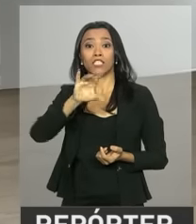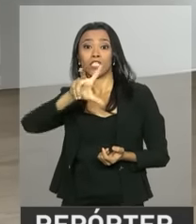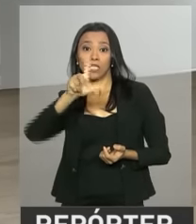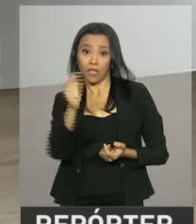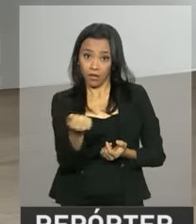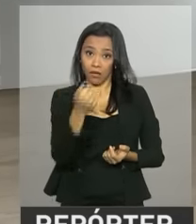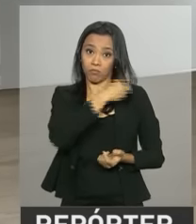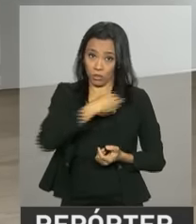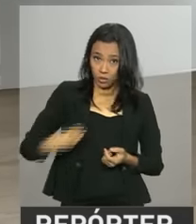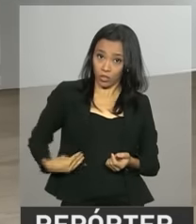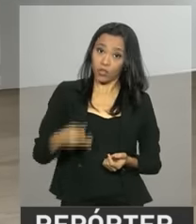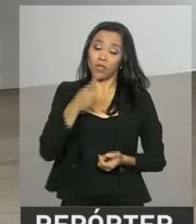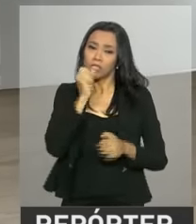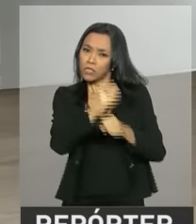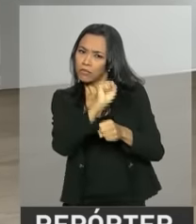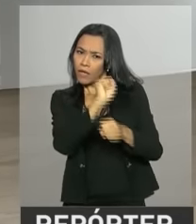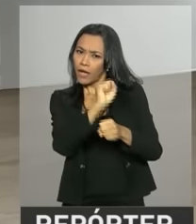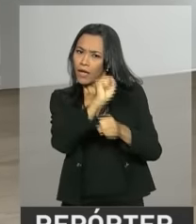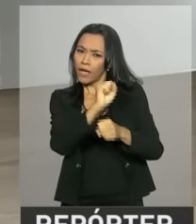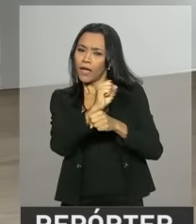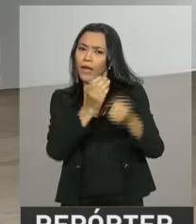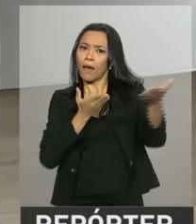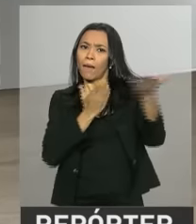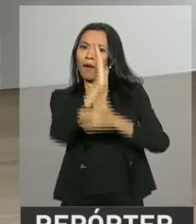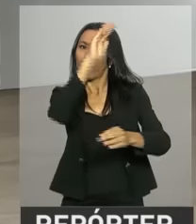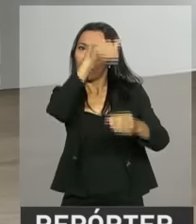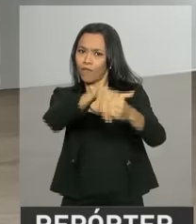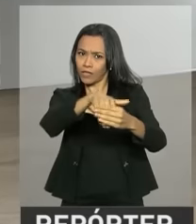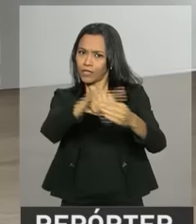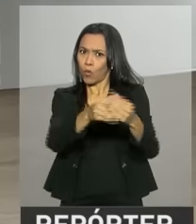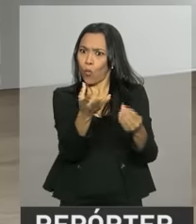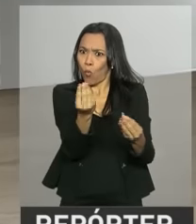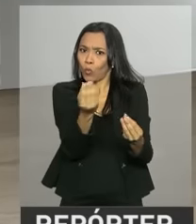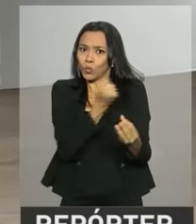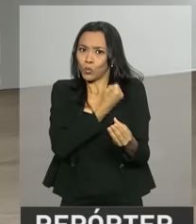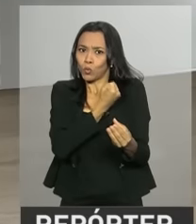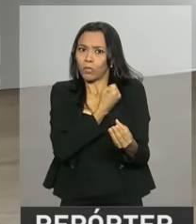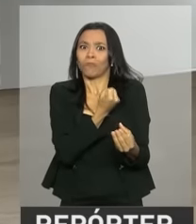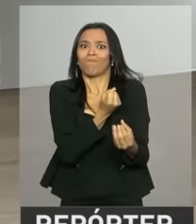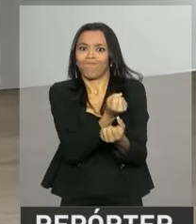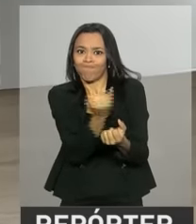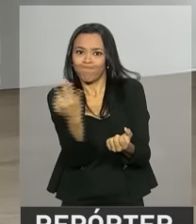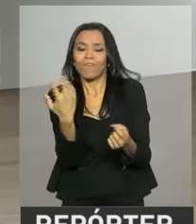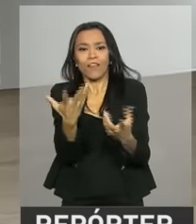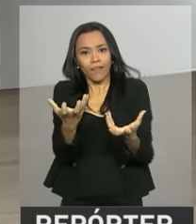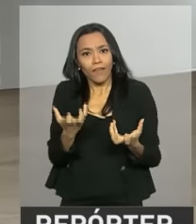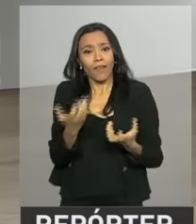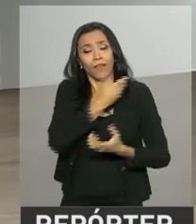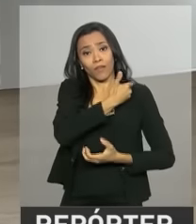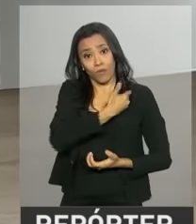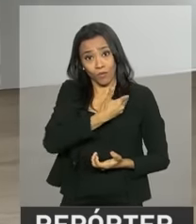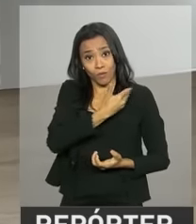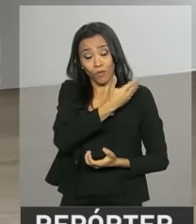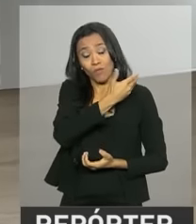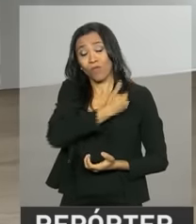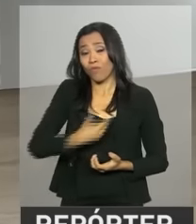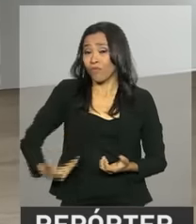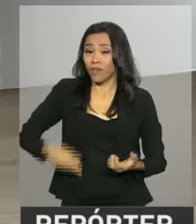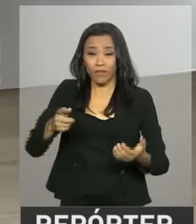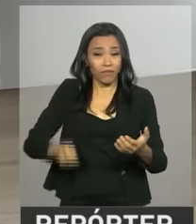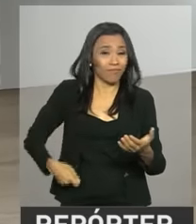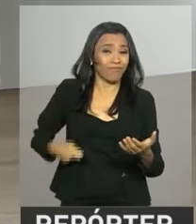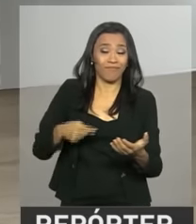deputados aprovem a proposta em uma votação expressiva segundo ele o governo quer que o estado Tire o mínimo possível do bolso